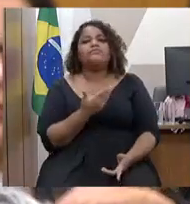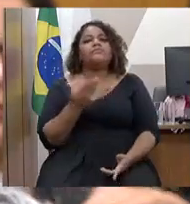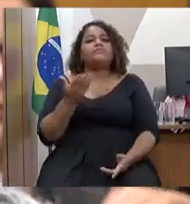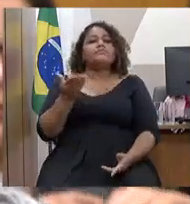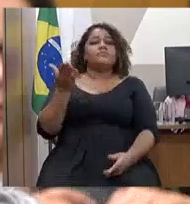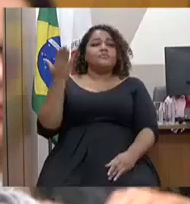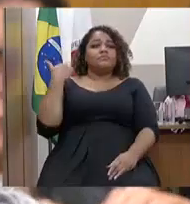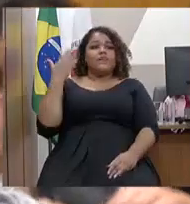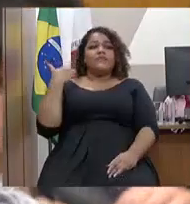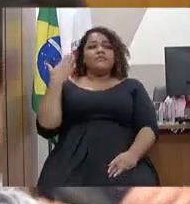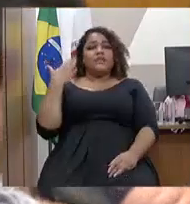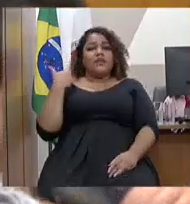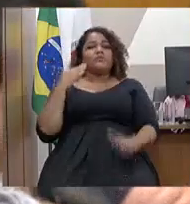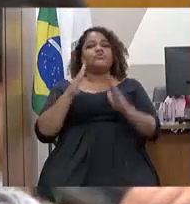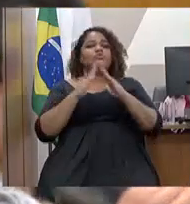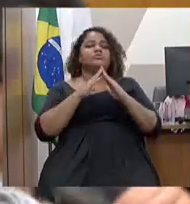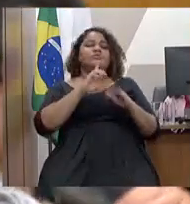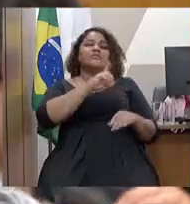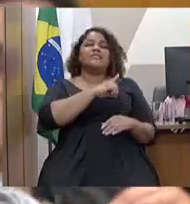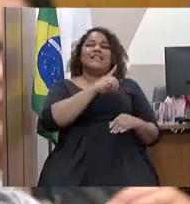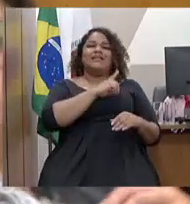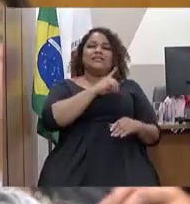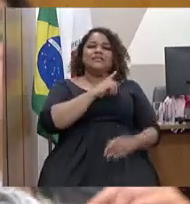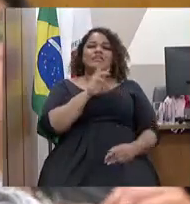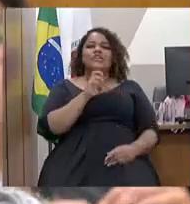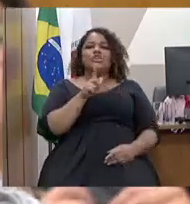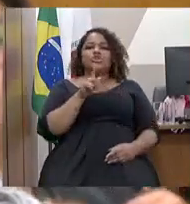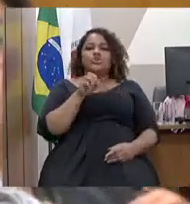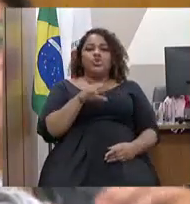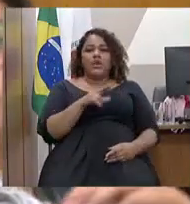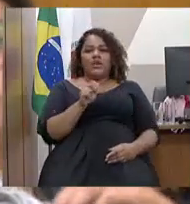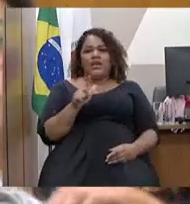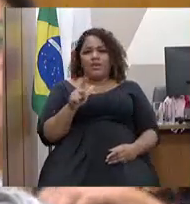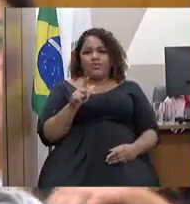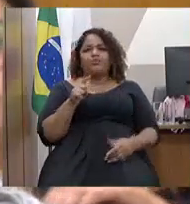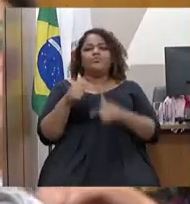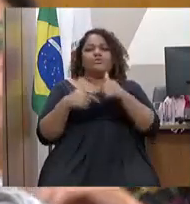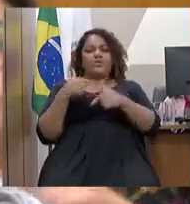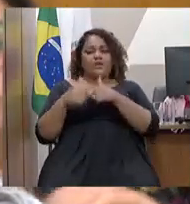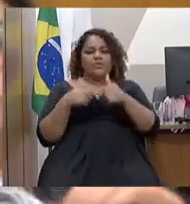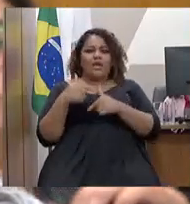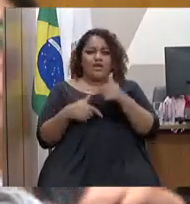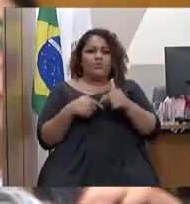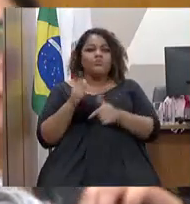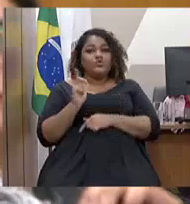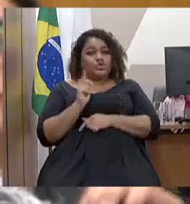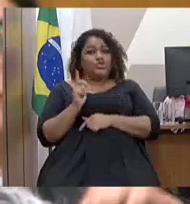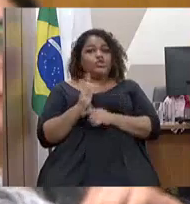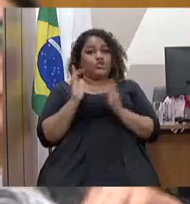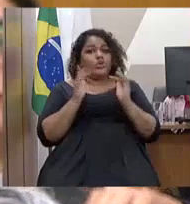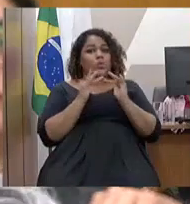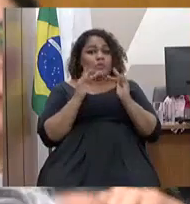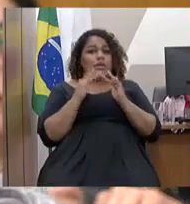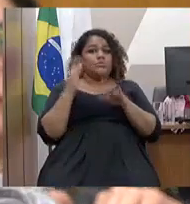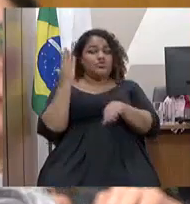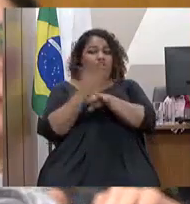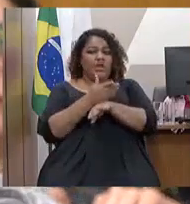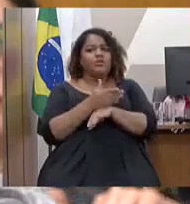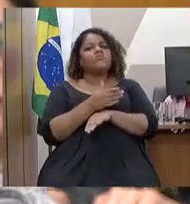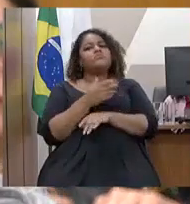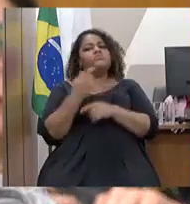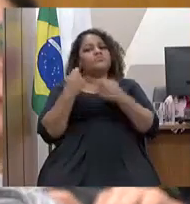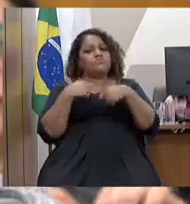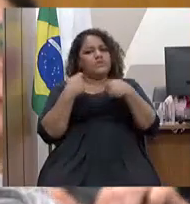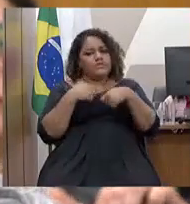Regional do Trabalho que eu acho que foi uma das conversas que a gente teve com Calazans eu acho que tem que voltar não deve ter incursão de